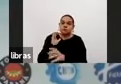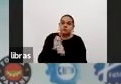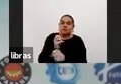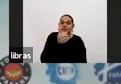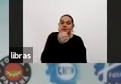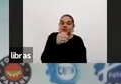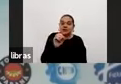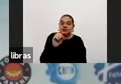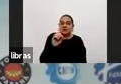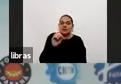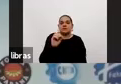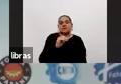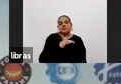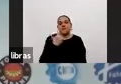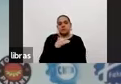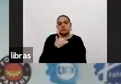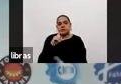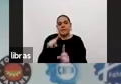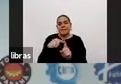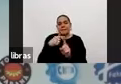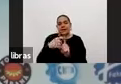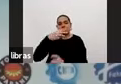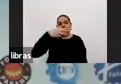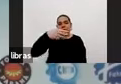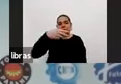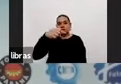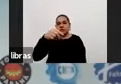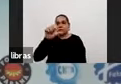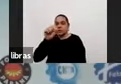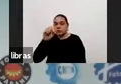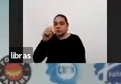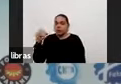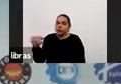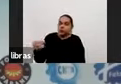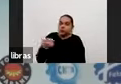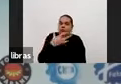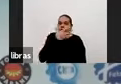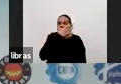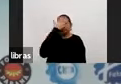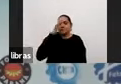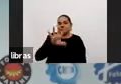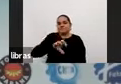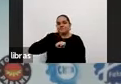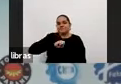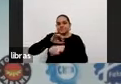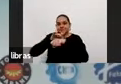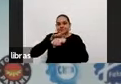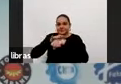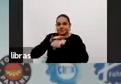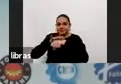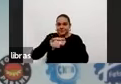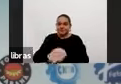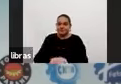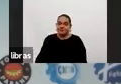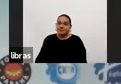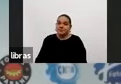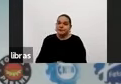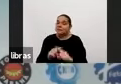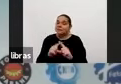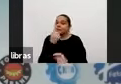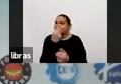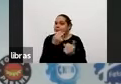mortes e mais 378 novos casos. E uma notícia boa,